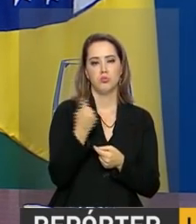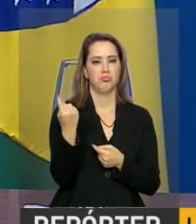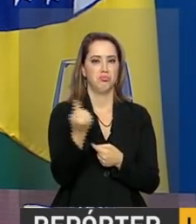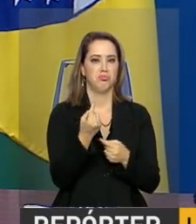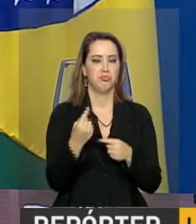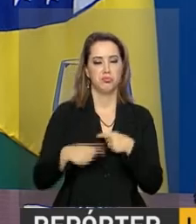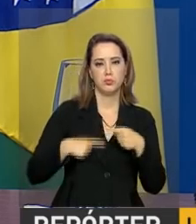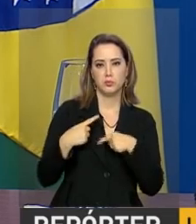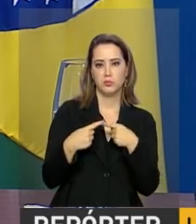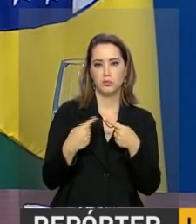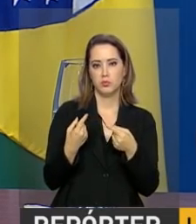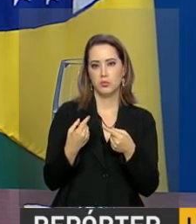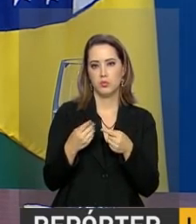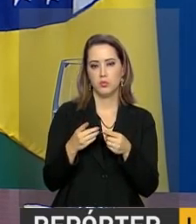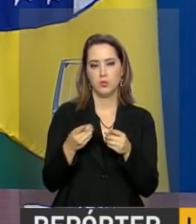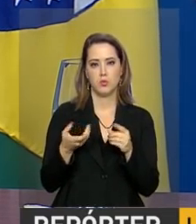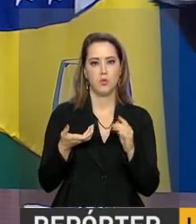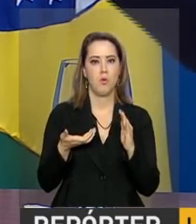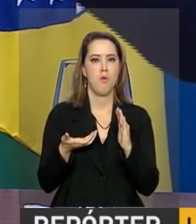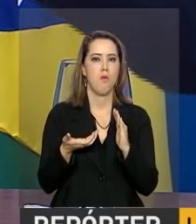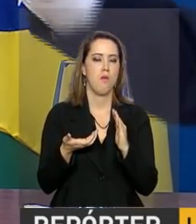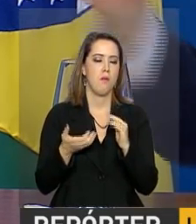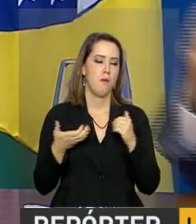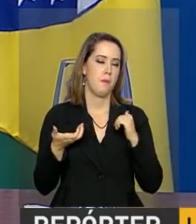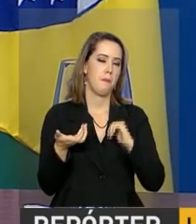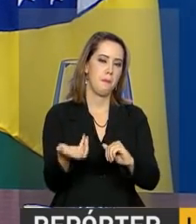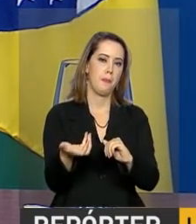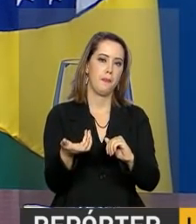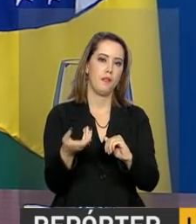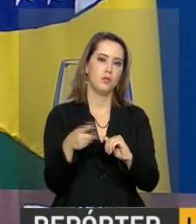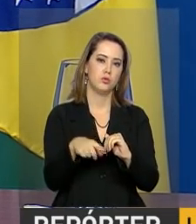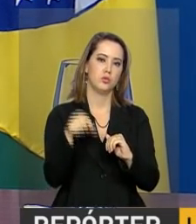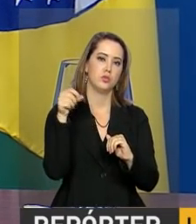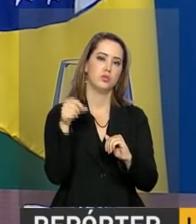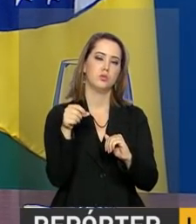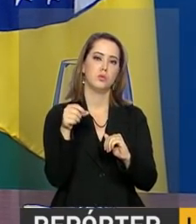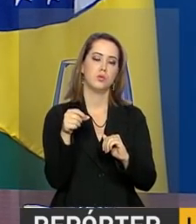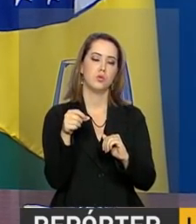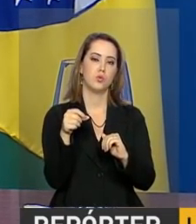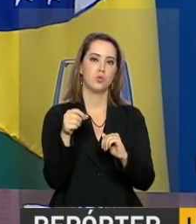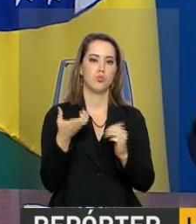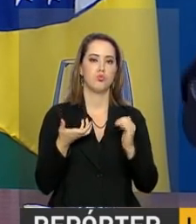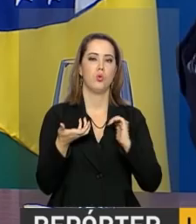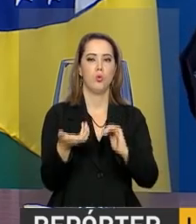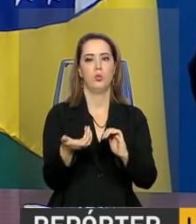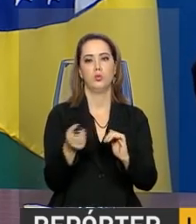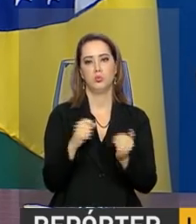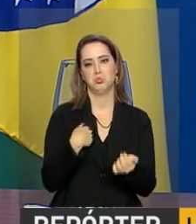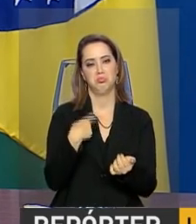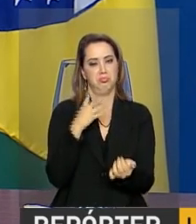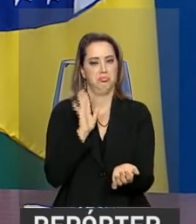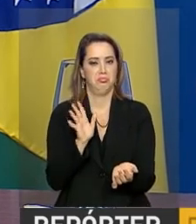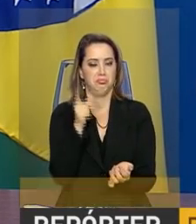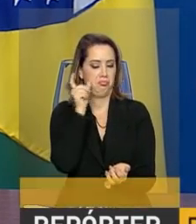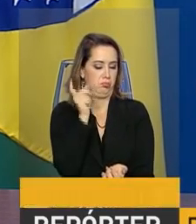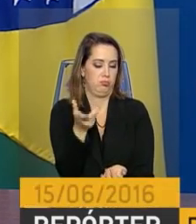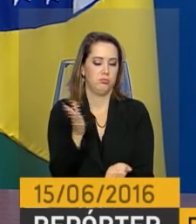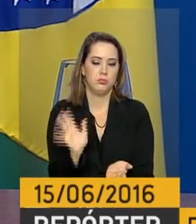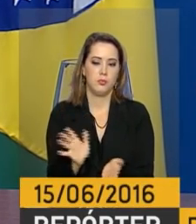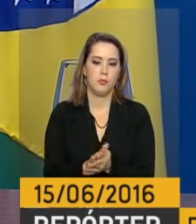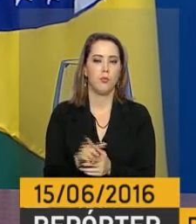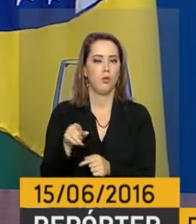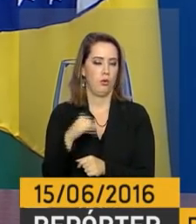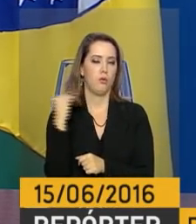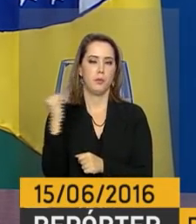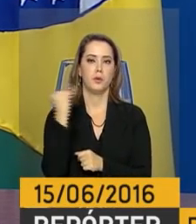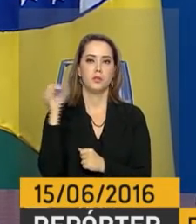debate dentro do Congresso Nacional, de decisões que o Congresso esteja tomando em diversas áreas, por mais importantes que